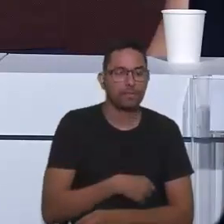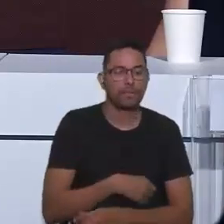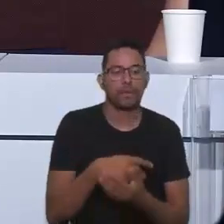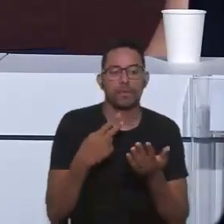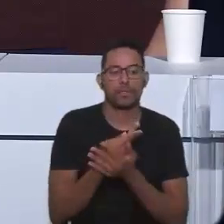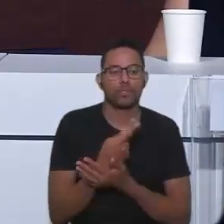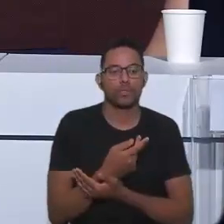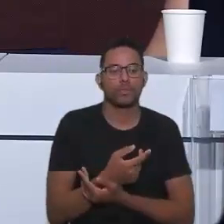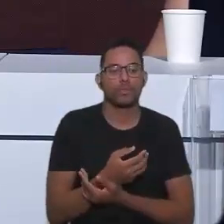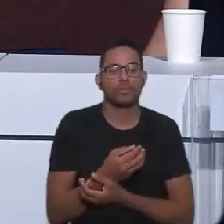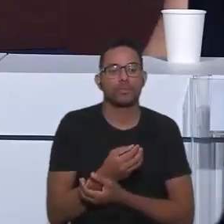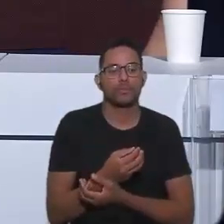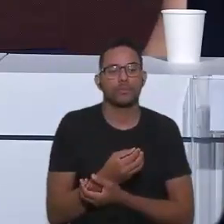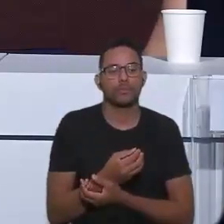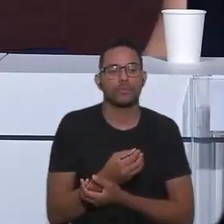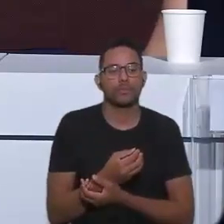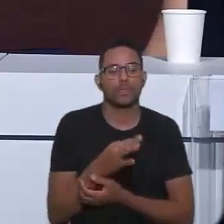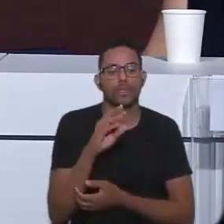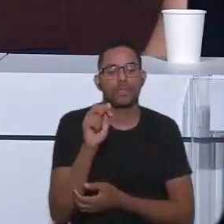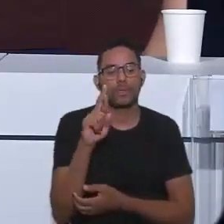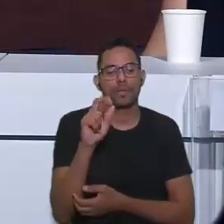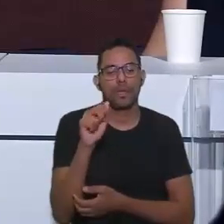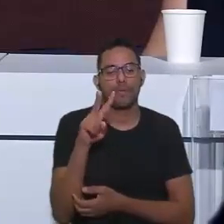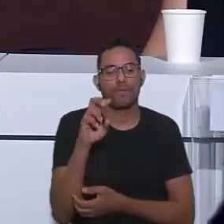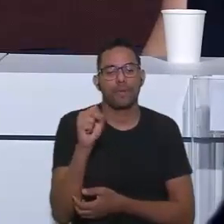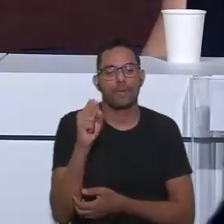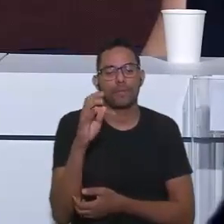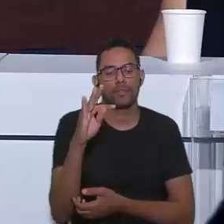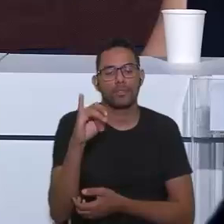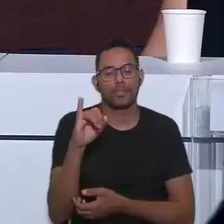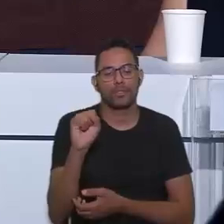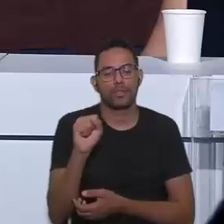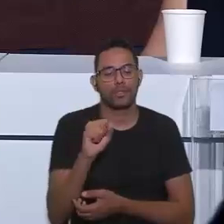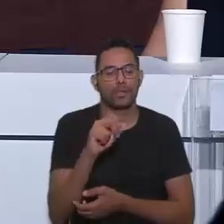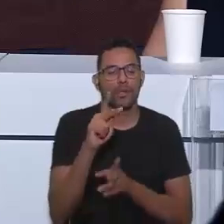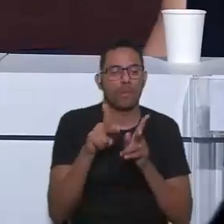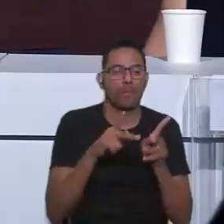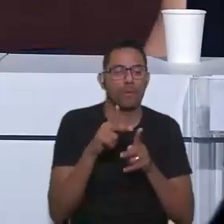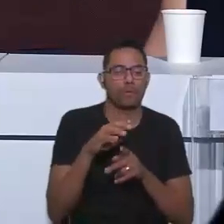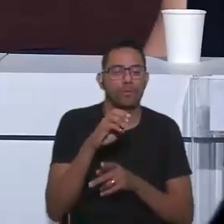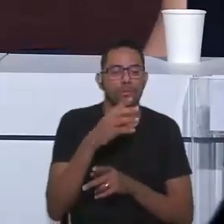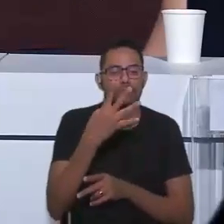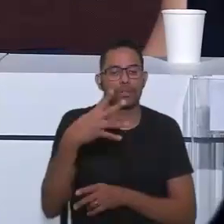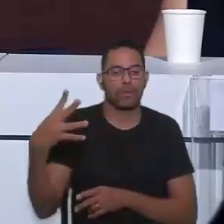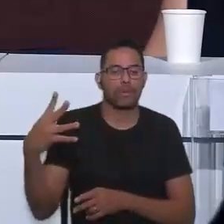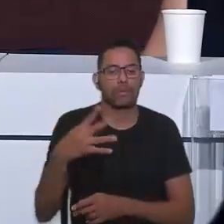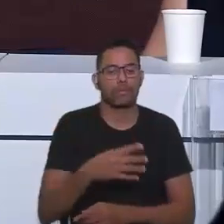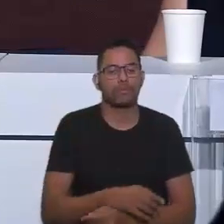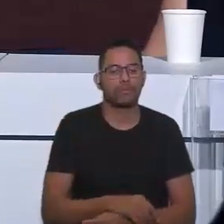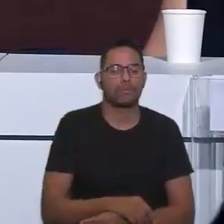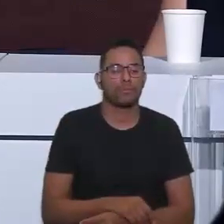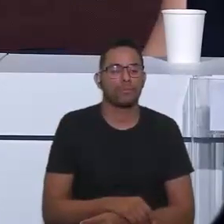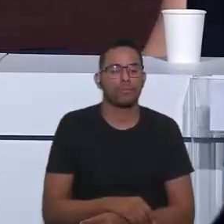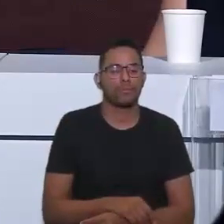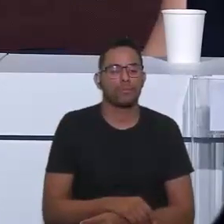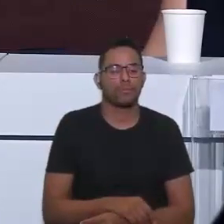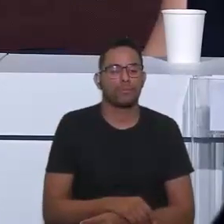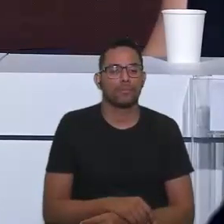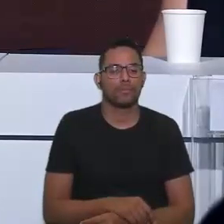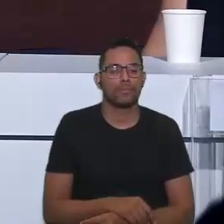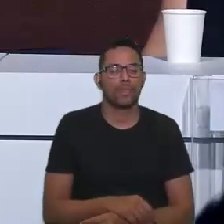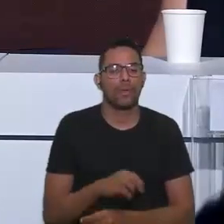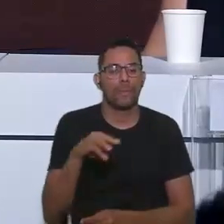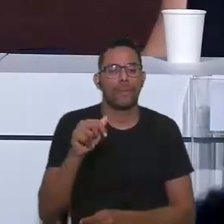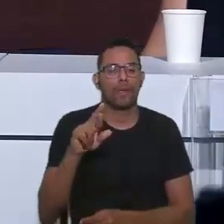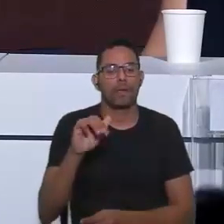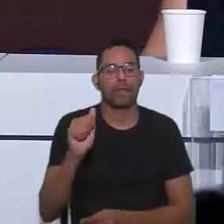com as travestis, não acontece com o povo LGBTI, QIA+. A Mara diz